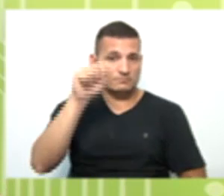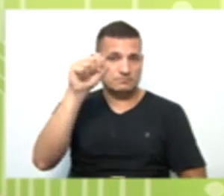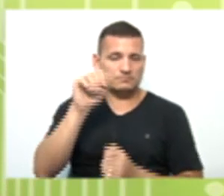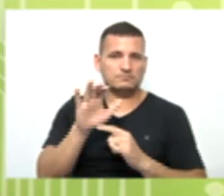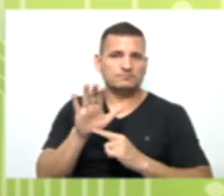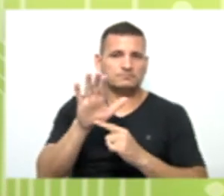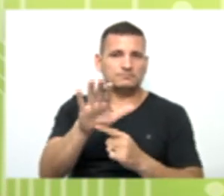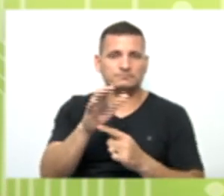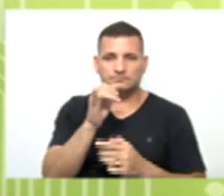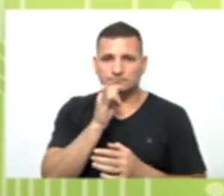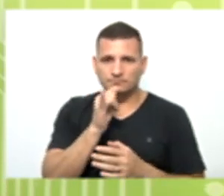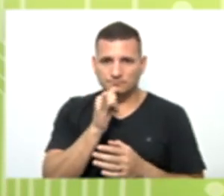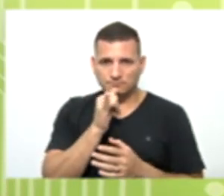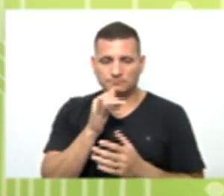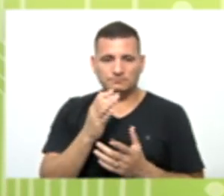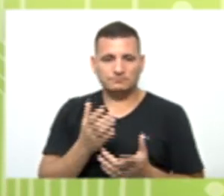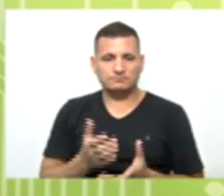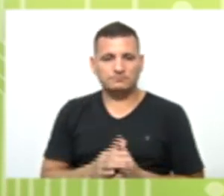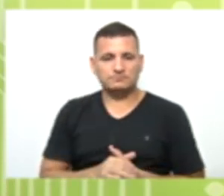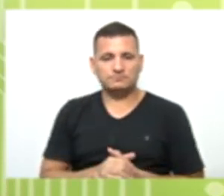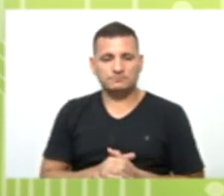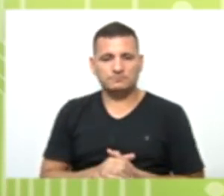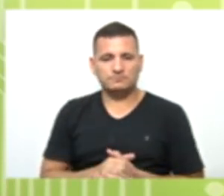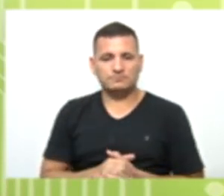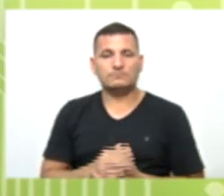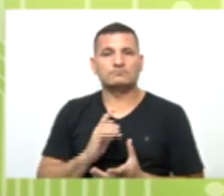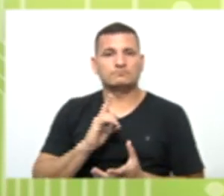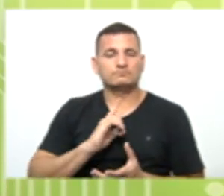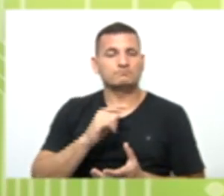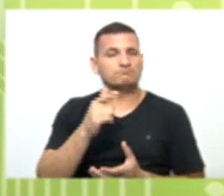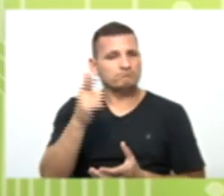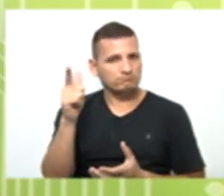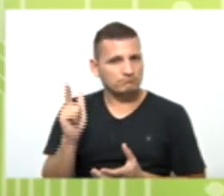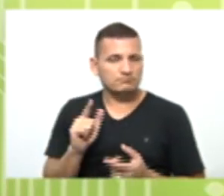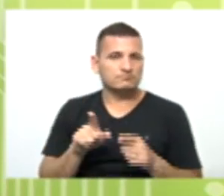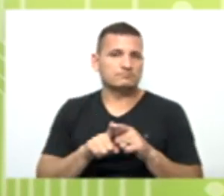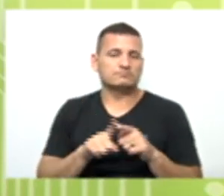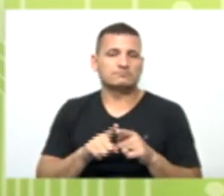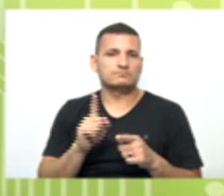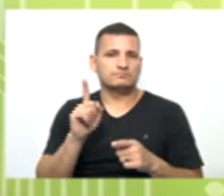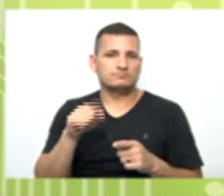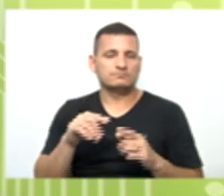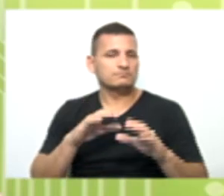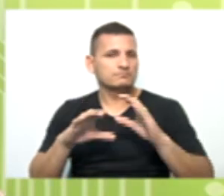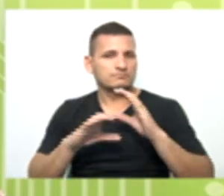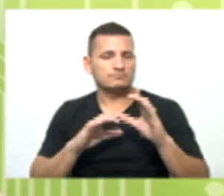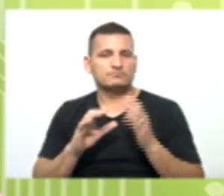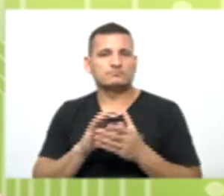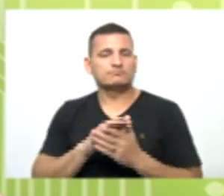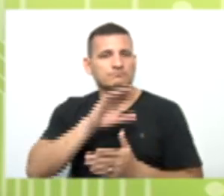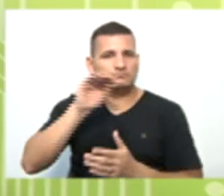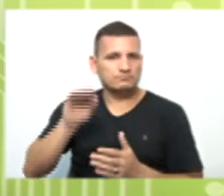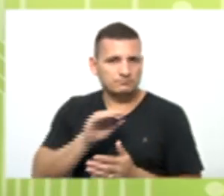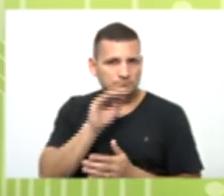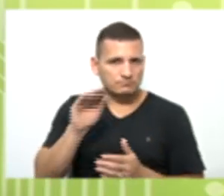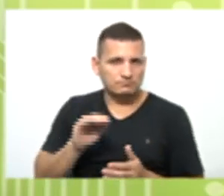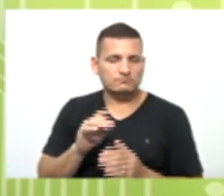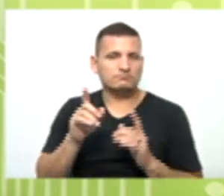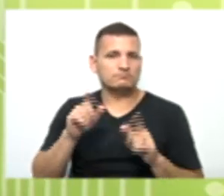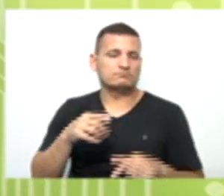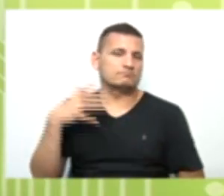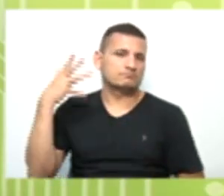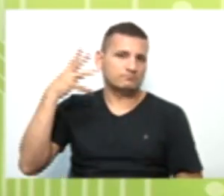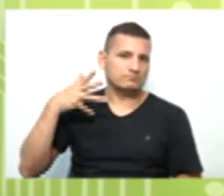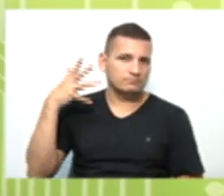nós apresentamos, nós temos outros, né, que são as comunicações orais, que são